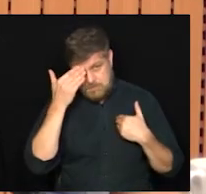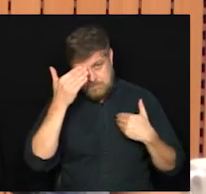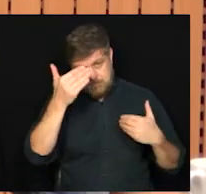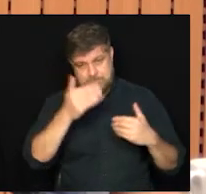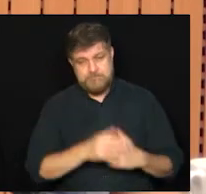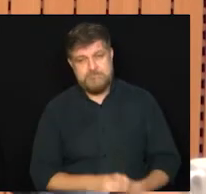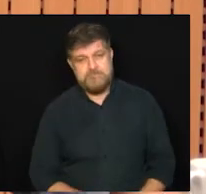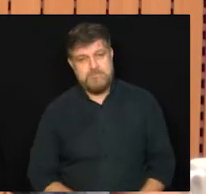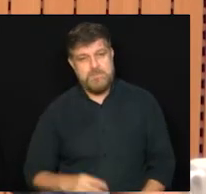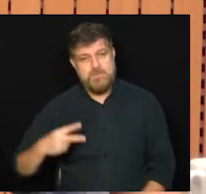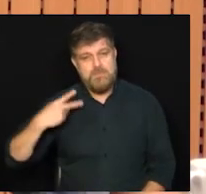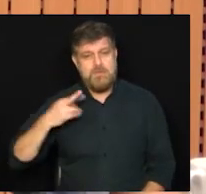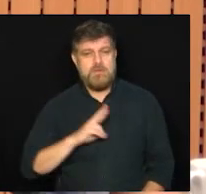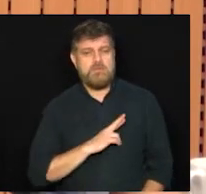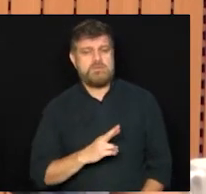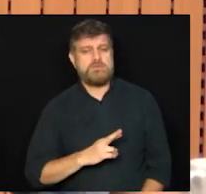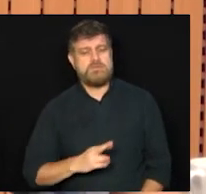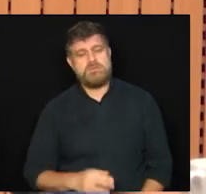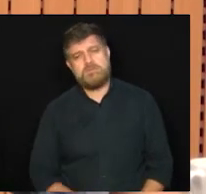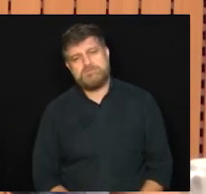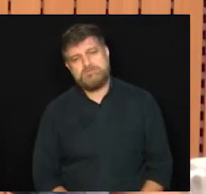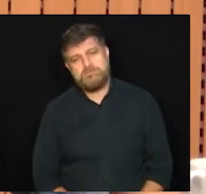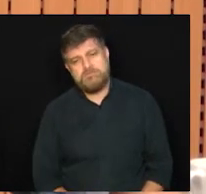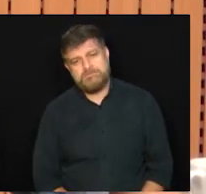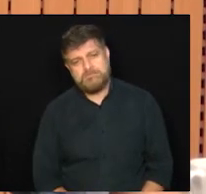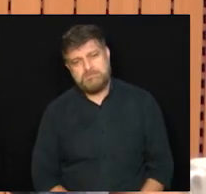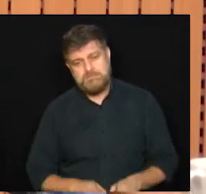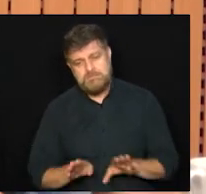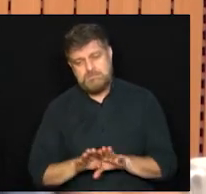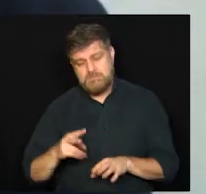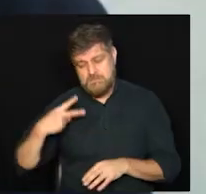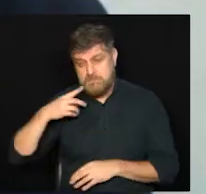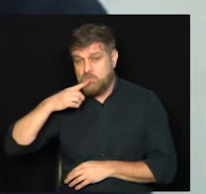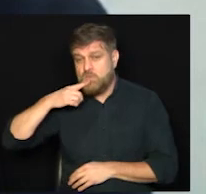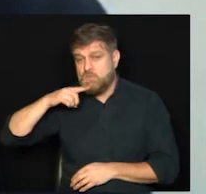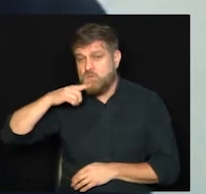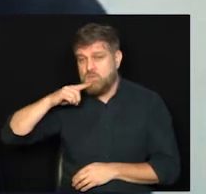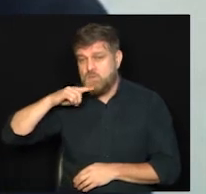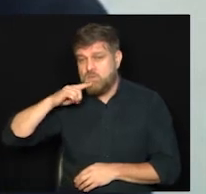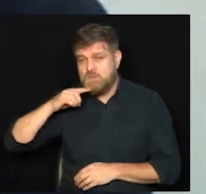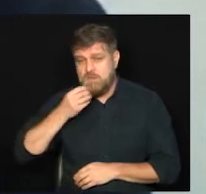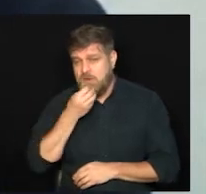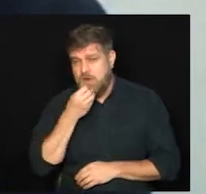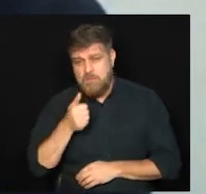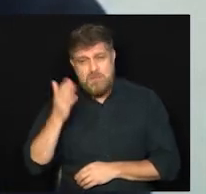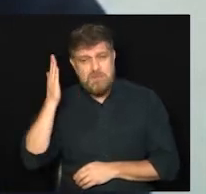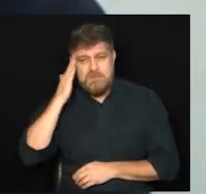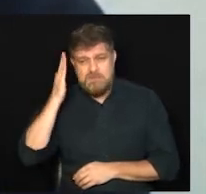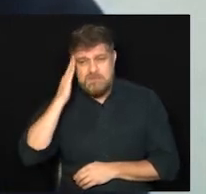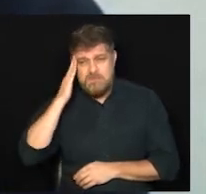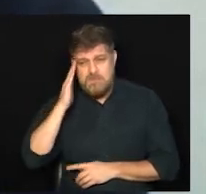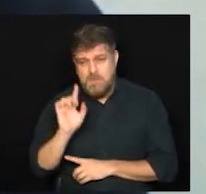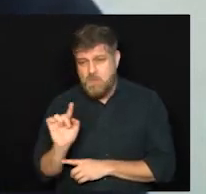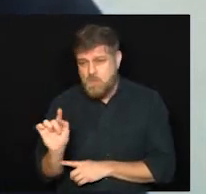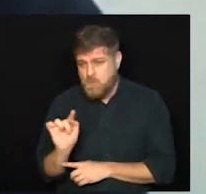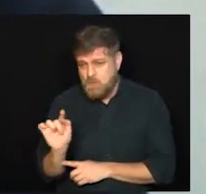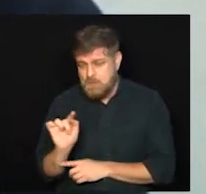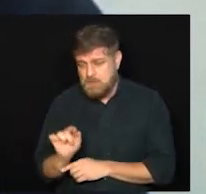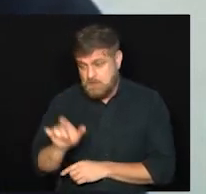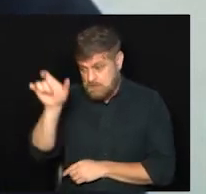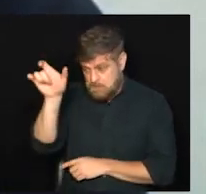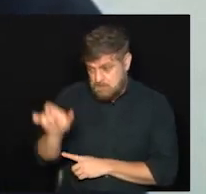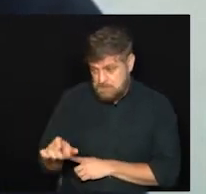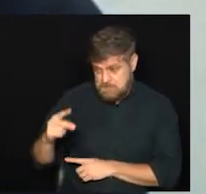presidente, vereador Rossini, ao vereador Eduardo. Muito bom saber que o senhor